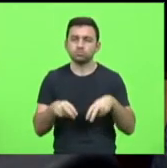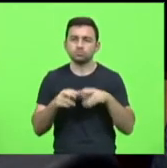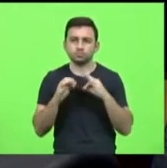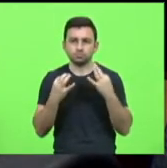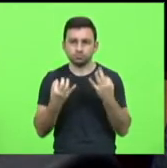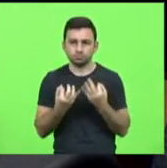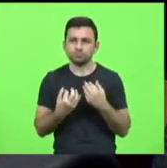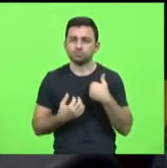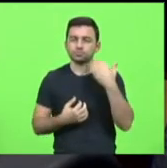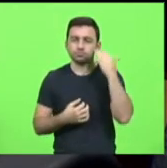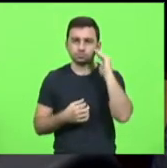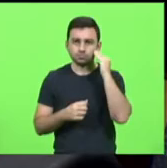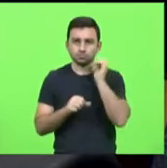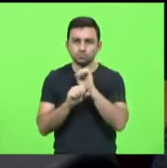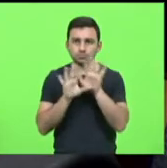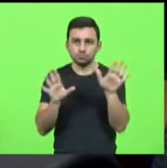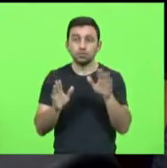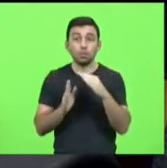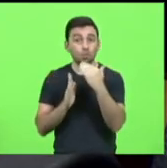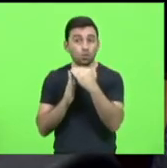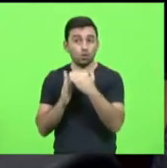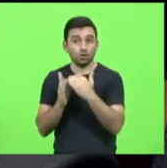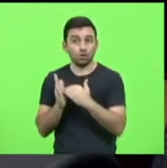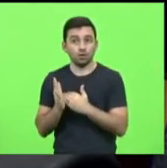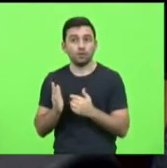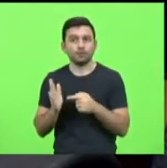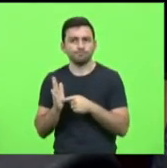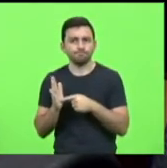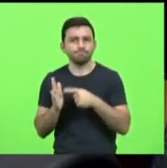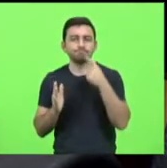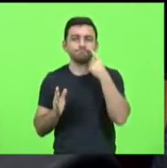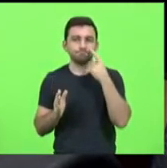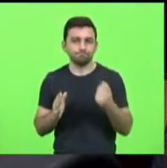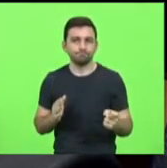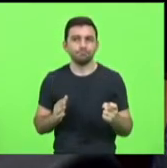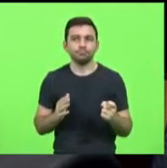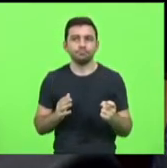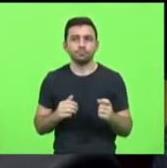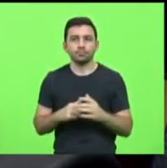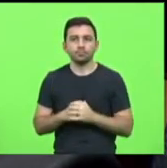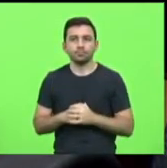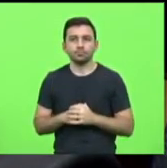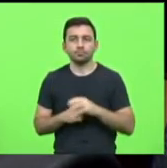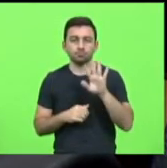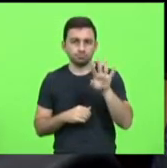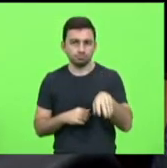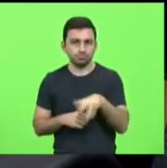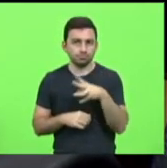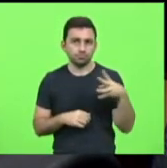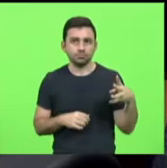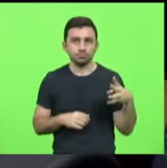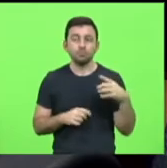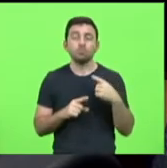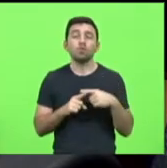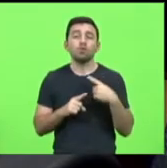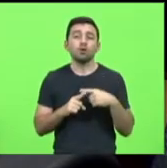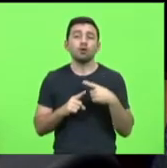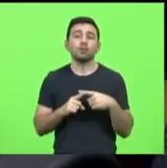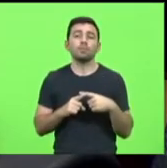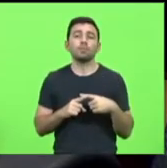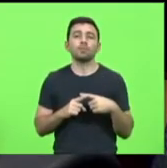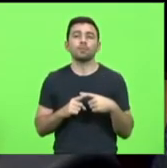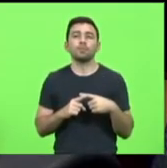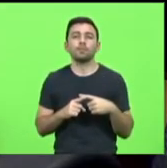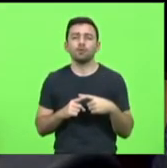entendo de que este programa ele é muito interessante, esse calendário, porque